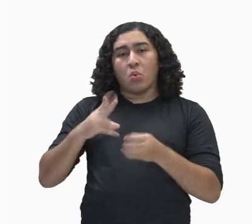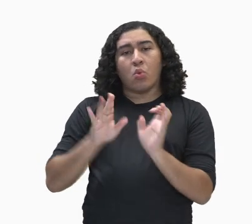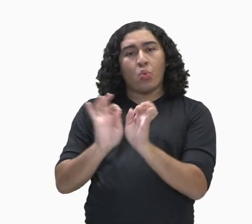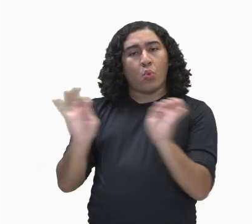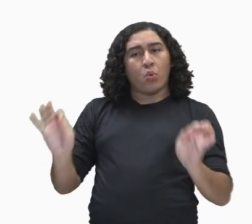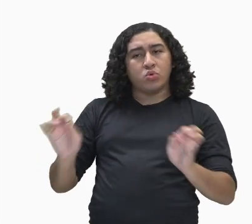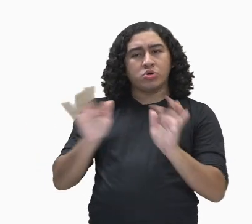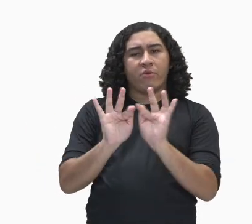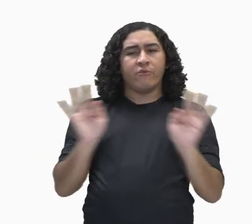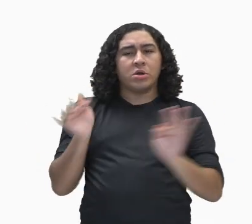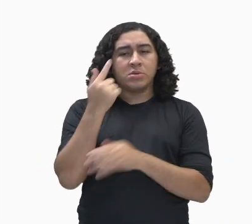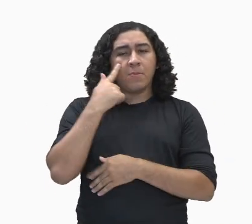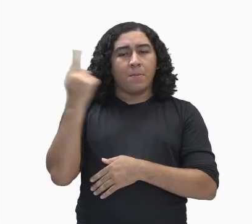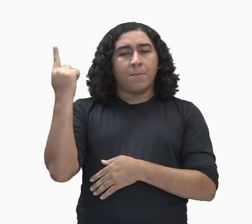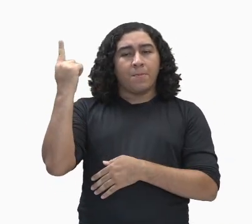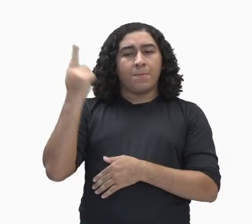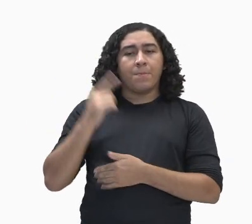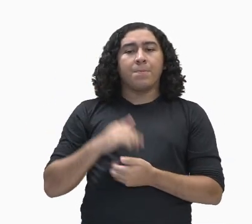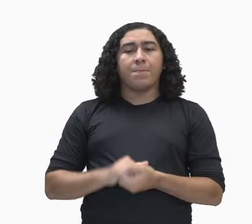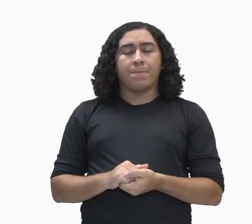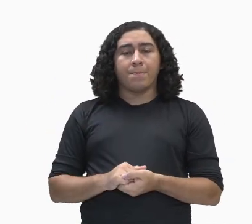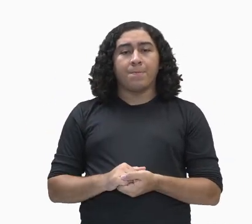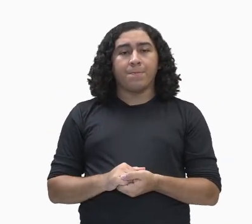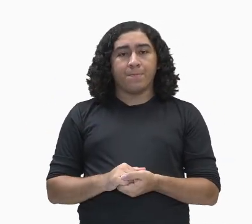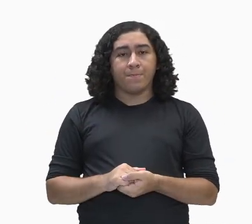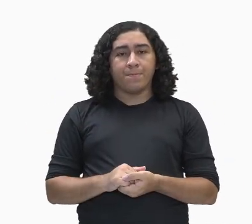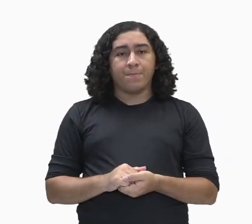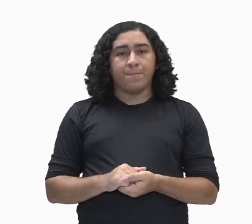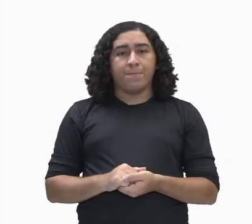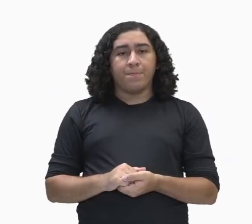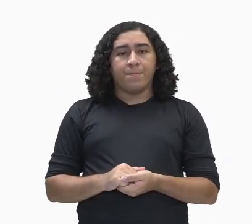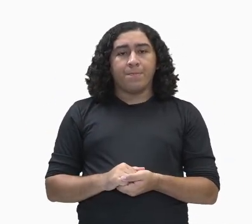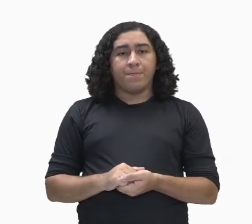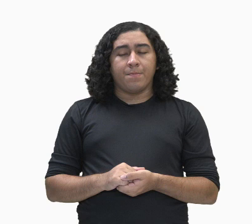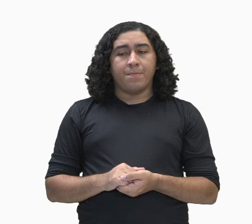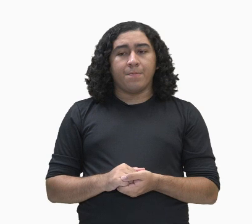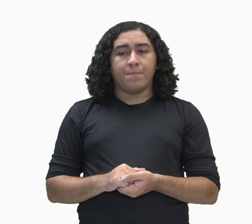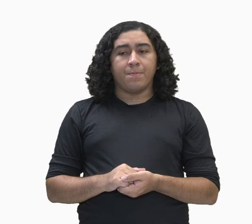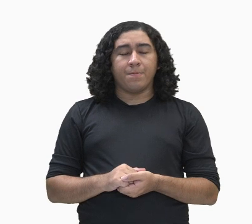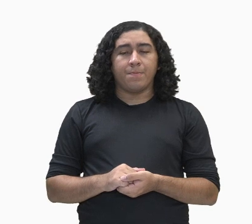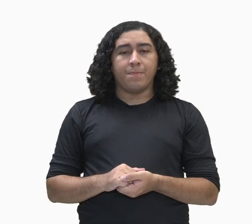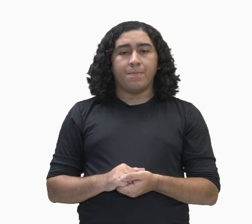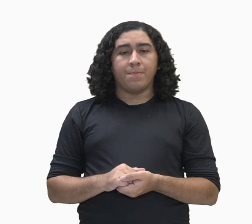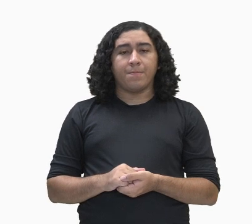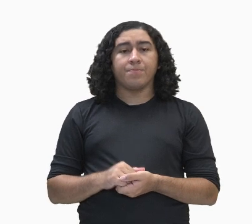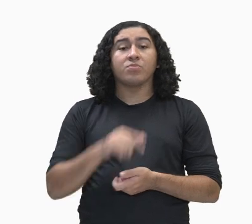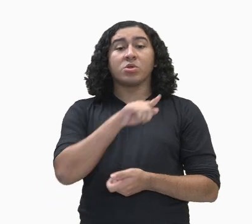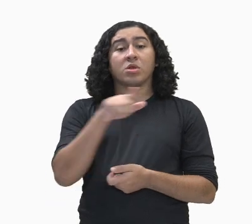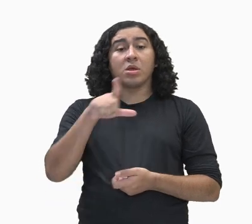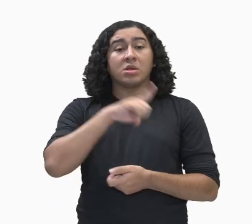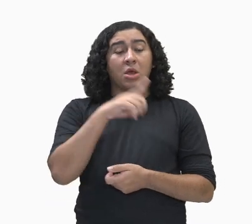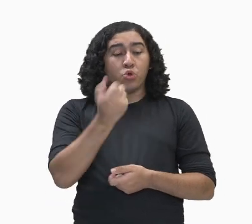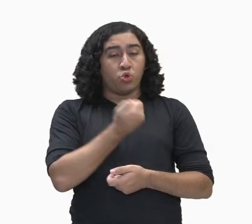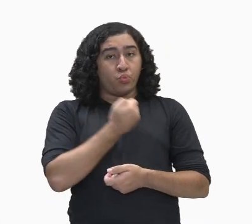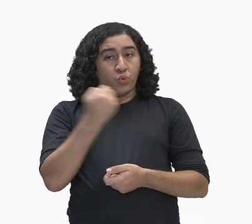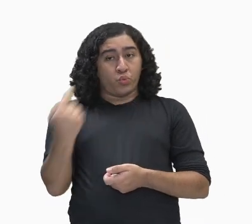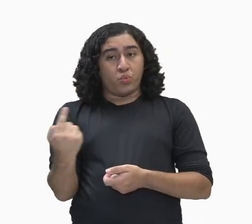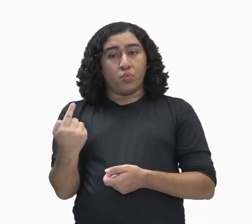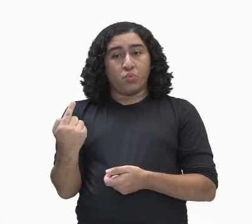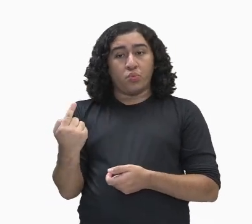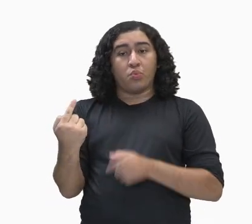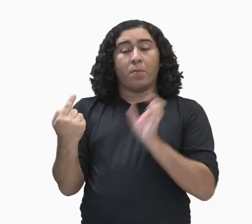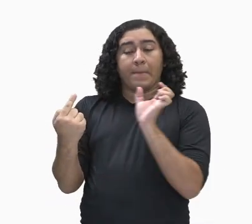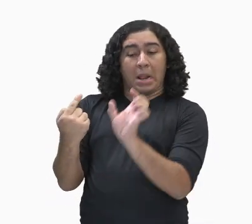na frase. Então, olha só, demonstrative pronouns, these, those. Você tem ali o número 1, espaço,